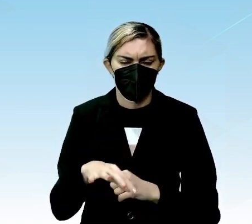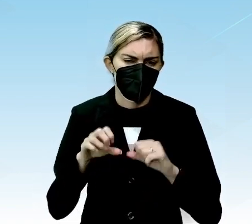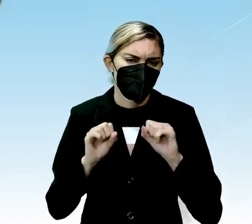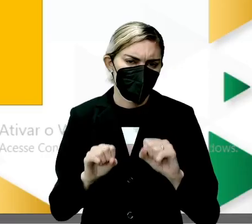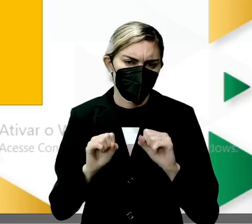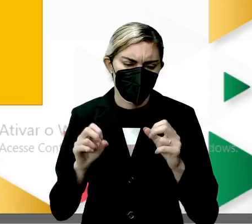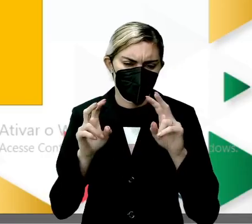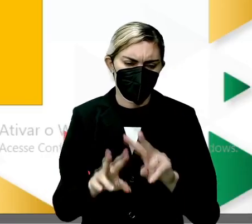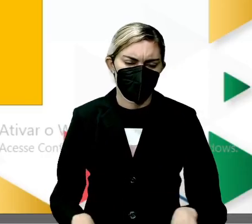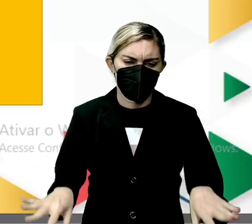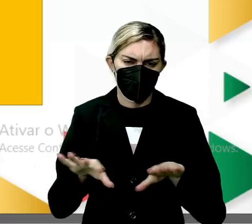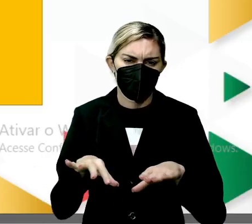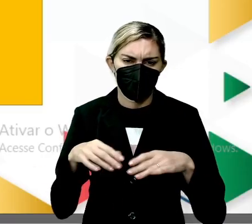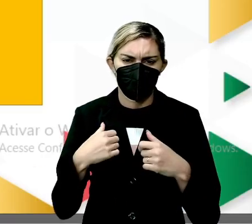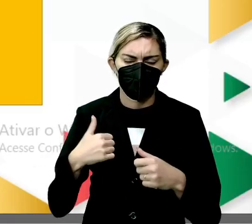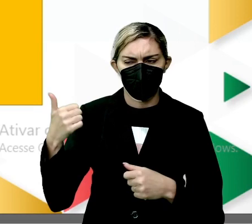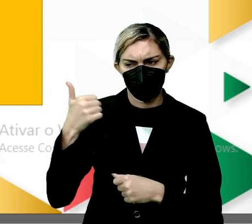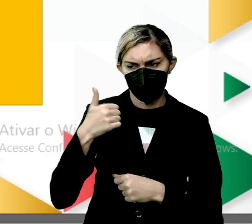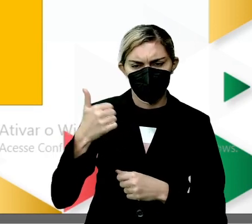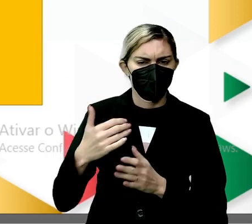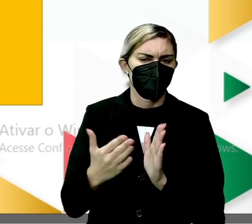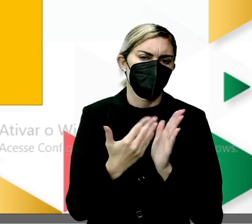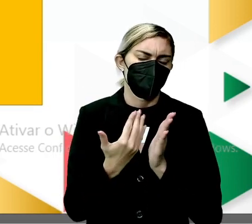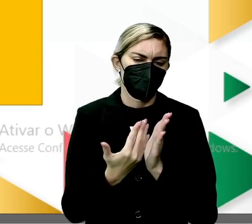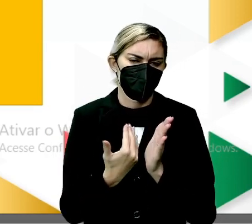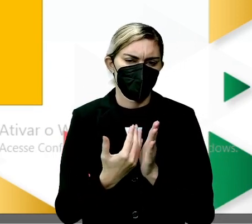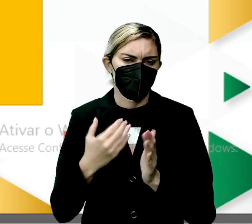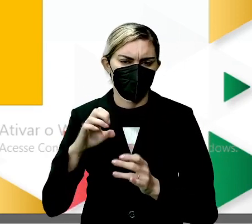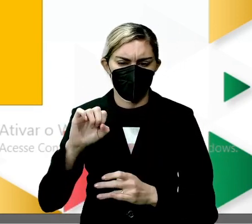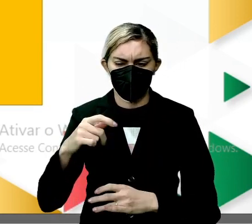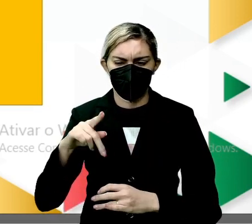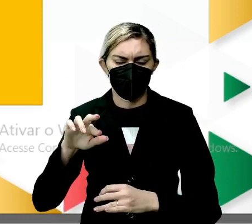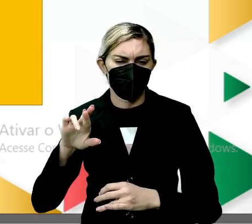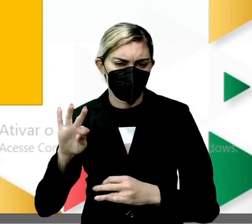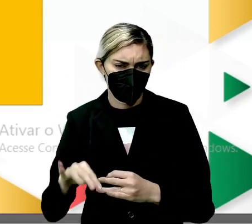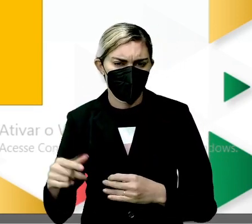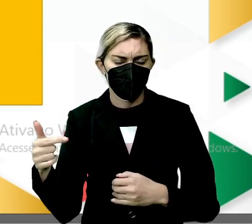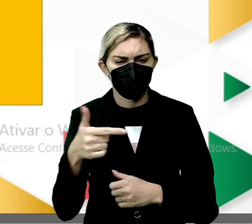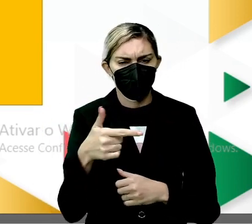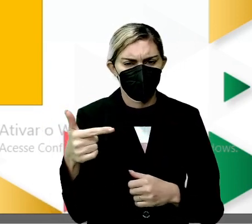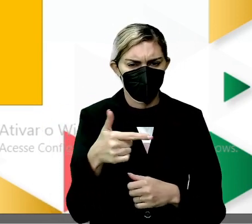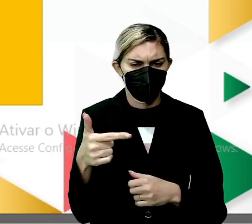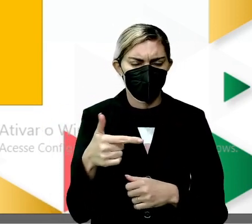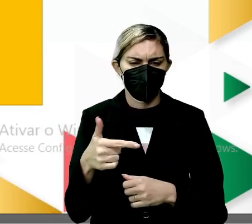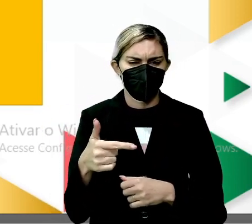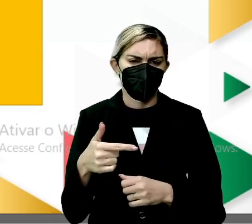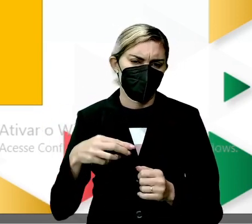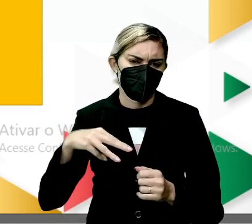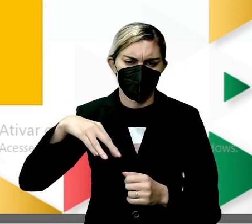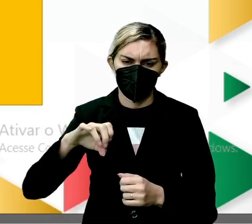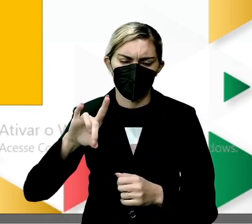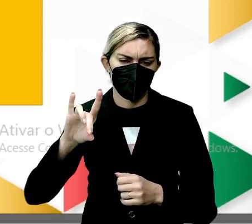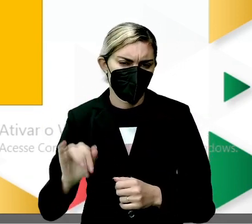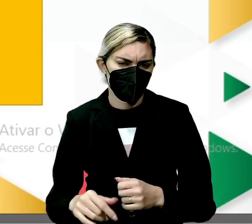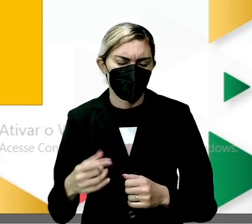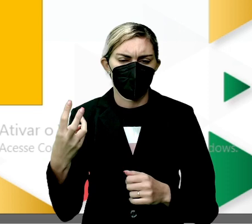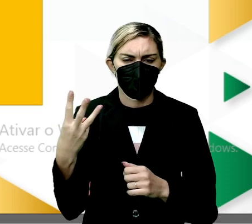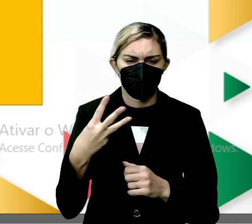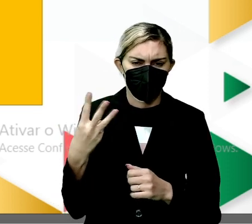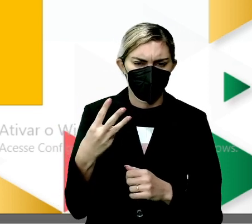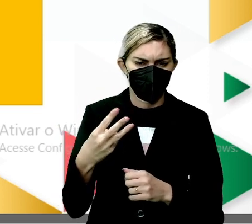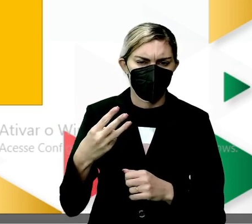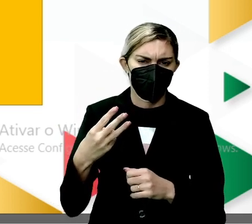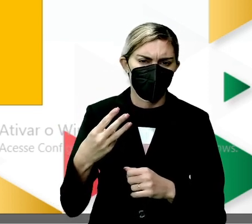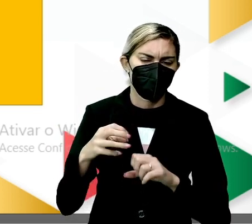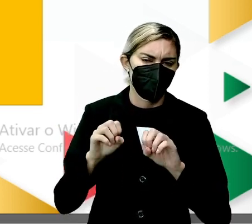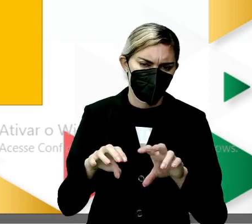podemos ver. Vamos ver. Primeiro, o Livro dos Espíritos. Segundo, o Livro dos Médiuns. Terceiro, o